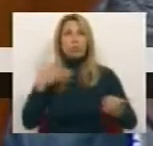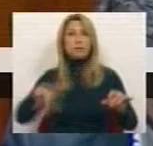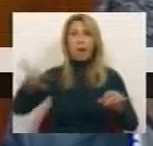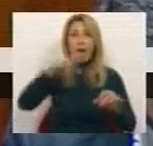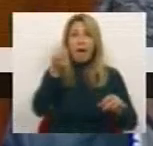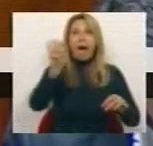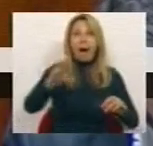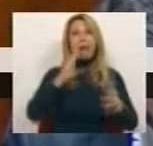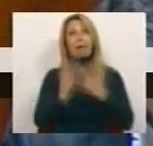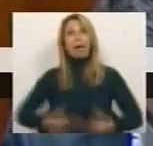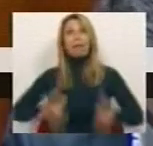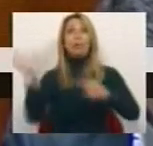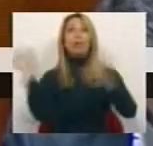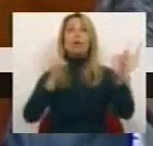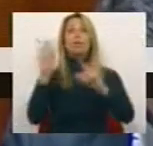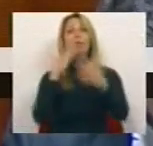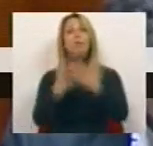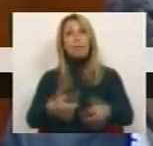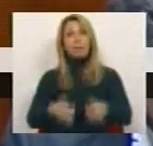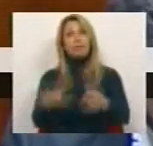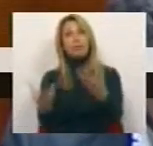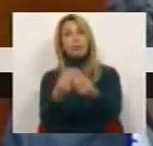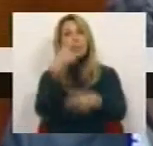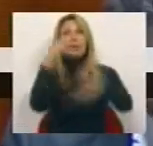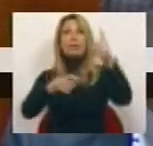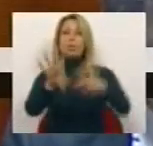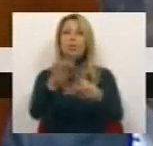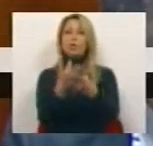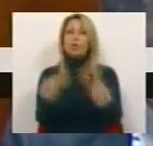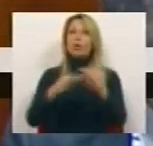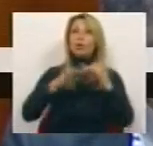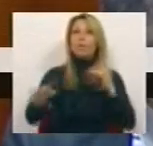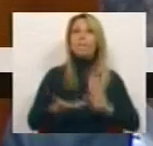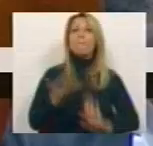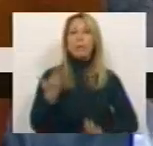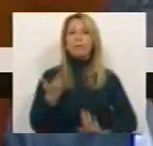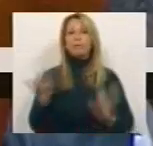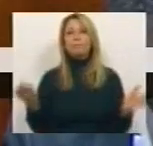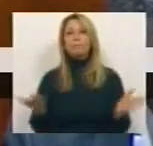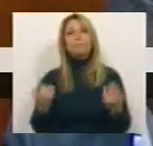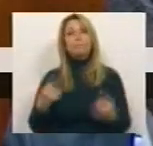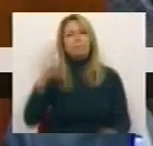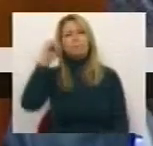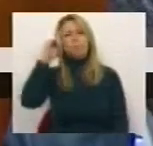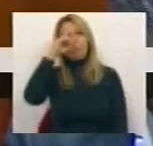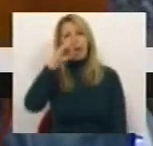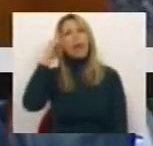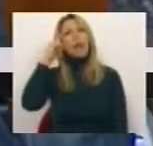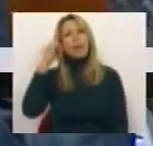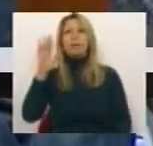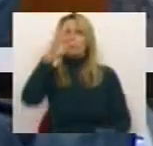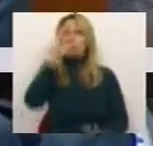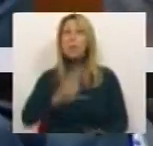transporte e promover junto a populações soluções de uma muito maior sustentabilidade. Temos bem presente que os